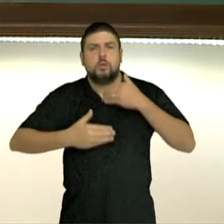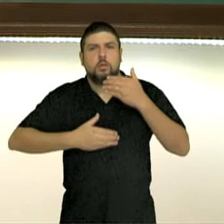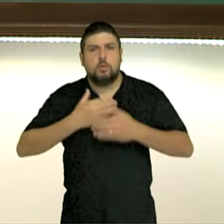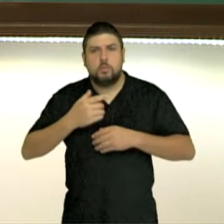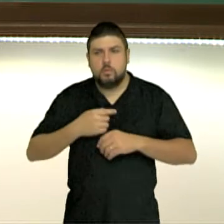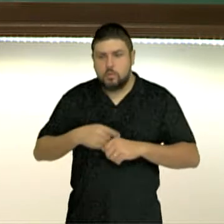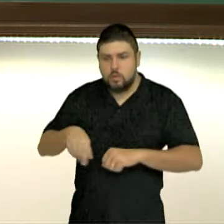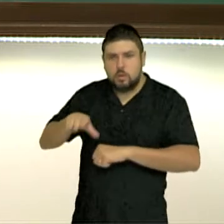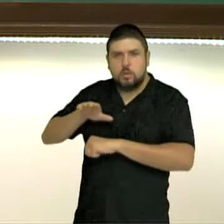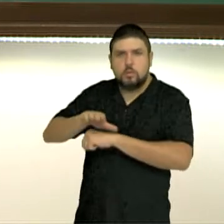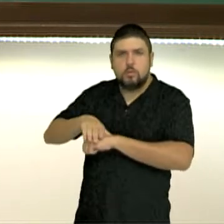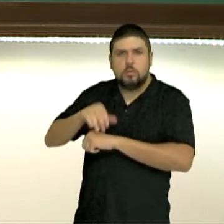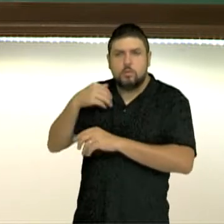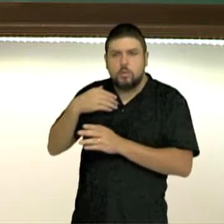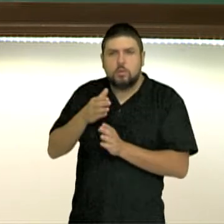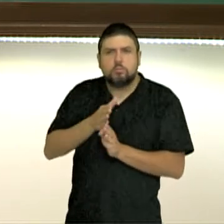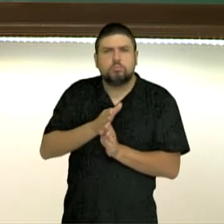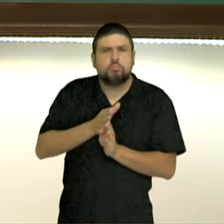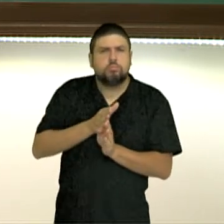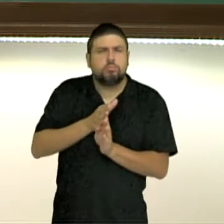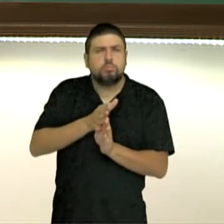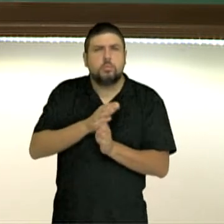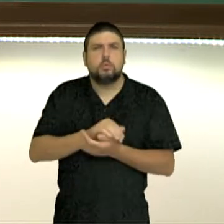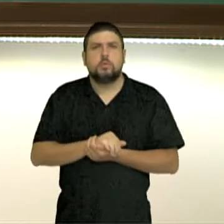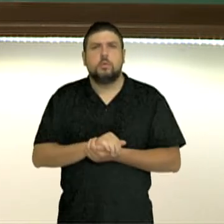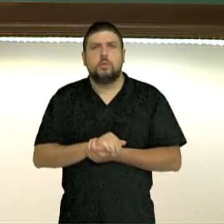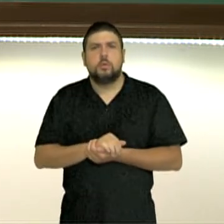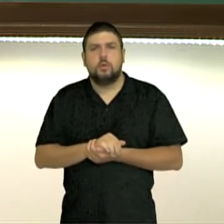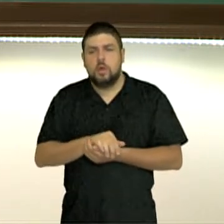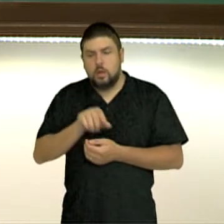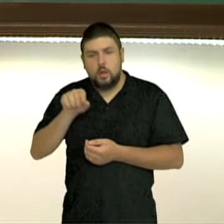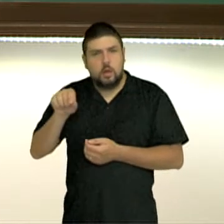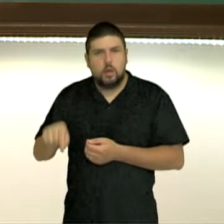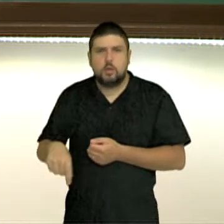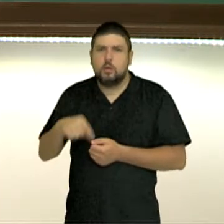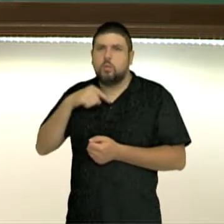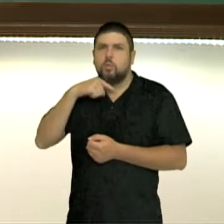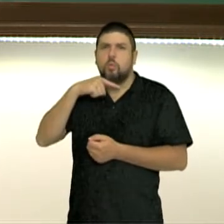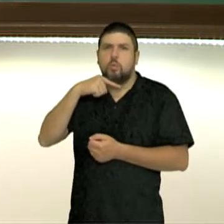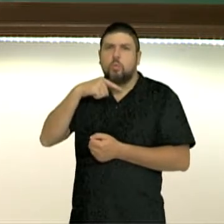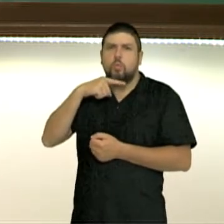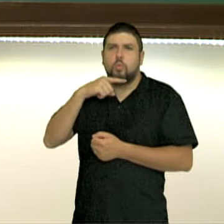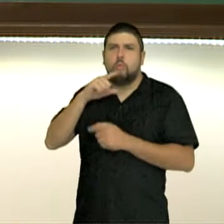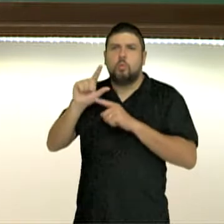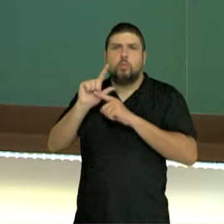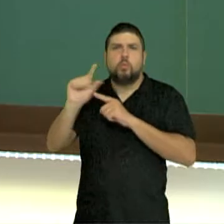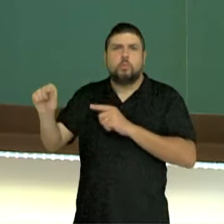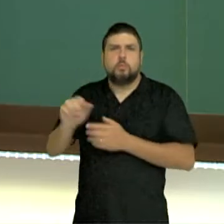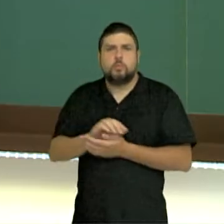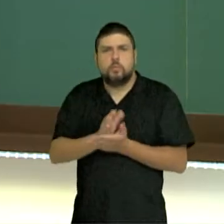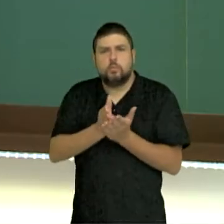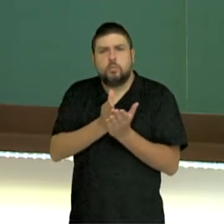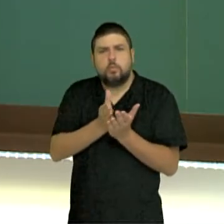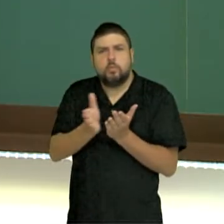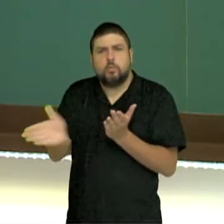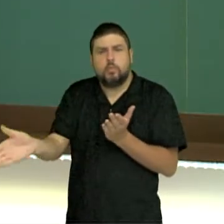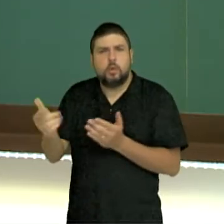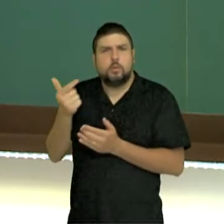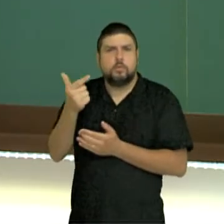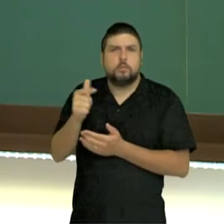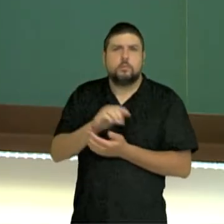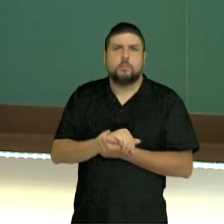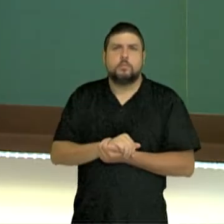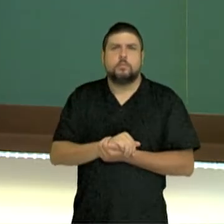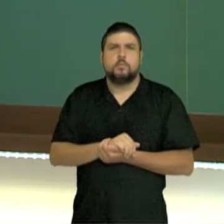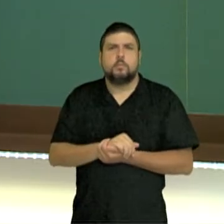ele cumpre o destino. Ou seja, ele não teve como fugir dessa realidade. Por isso que, nesse momento, pensando